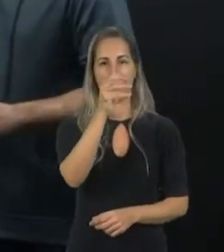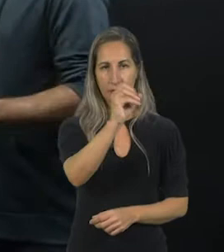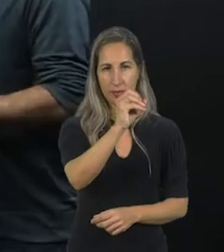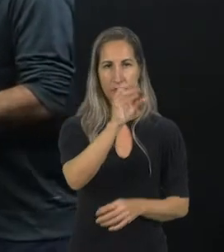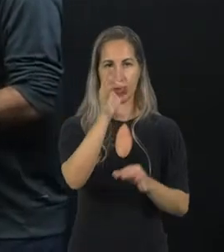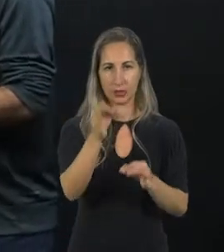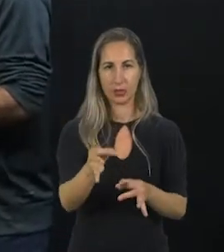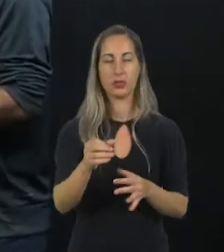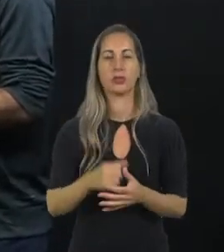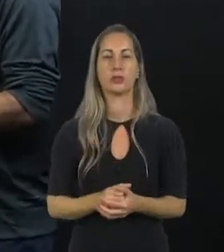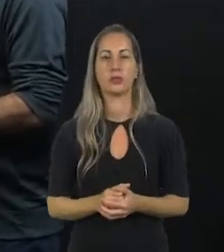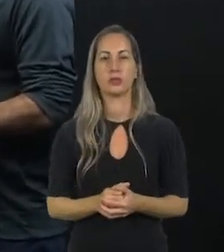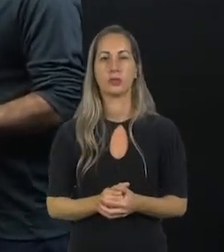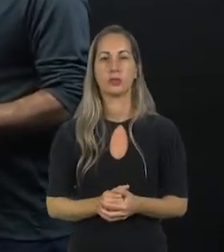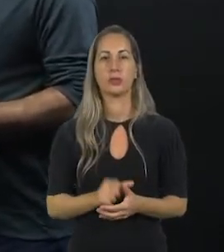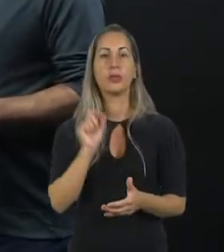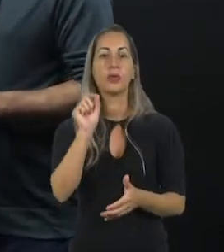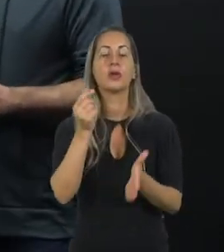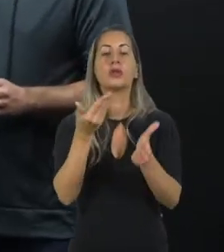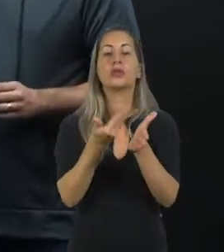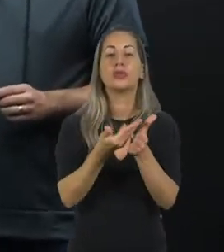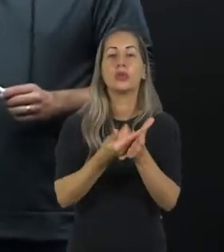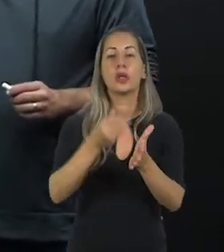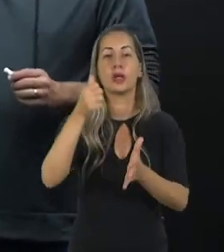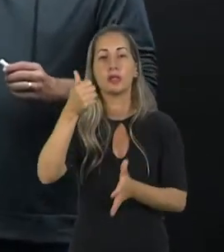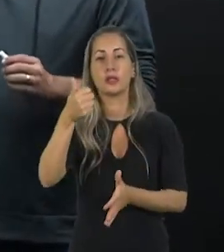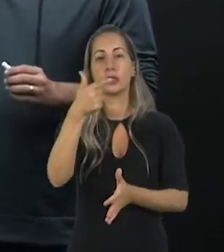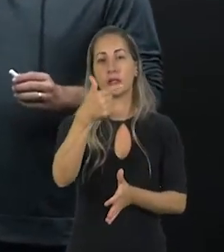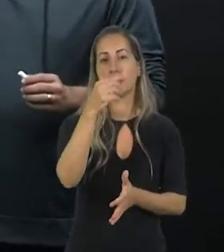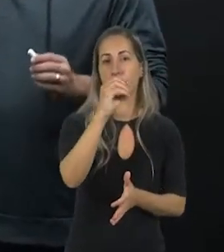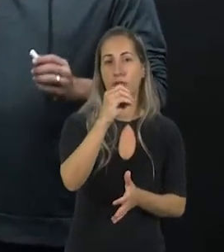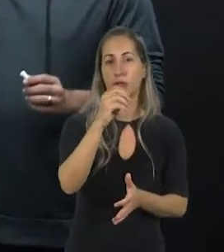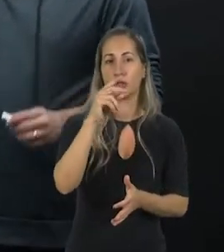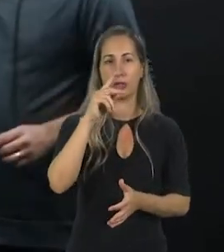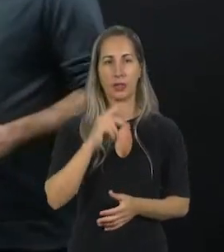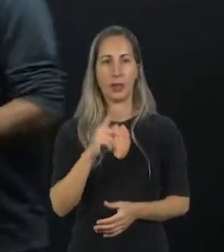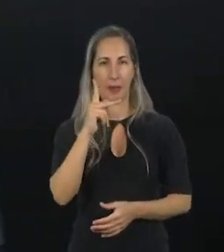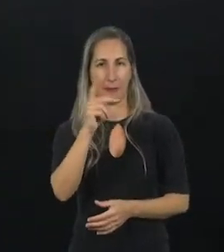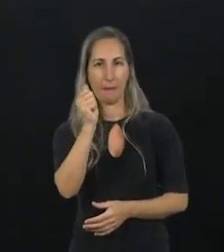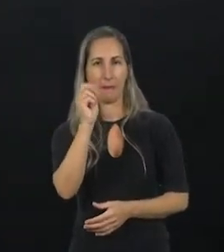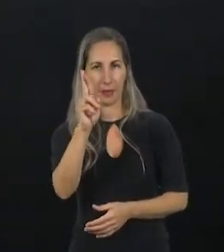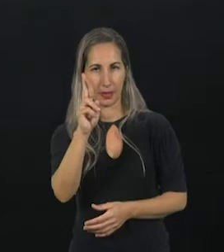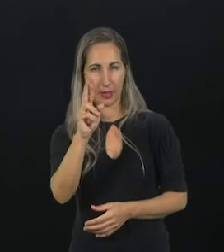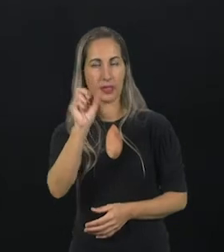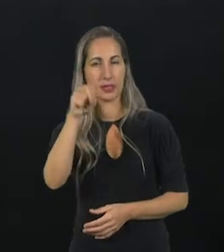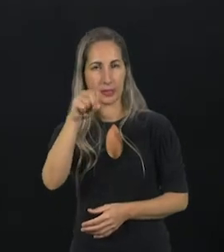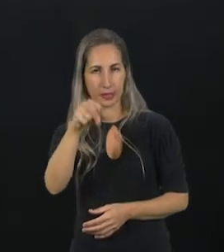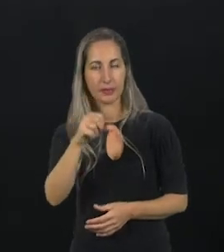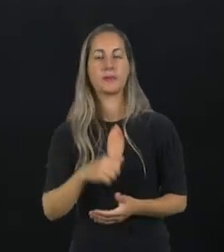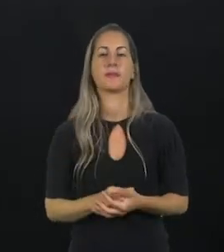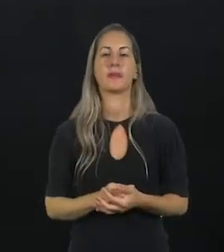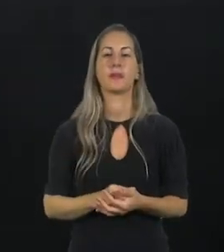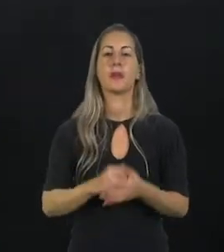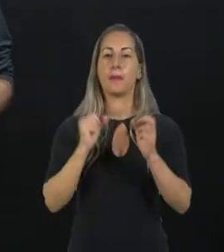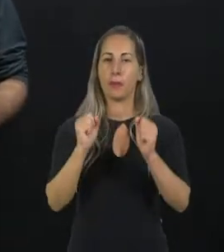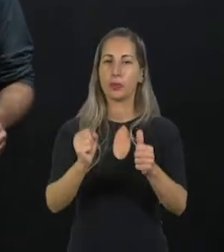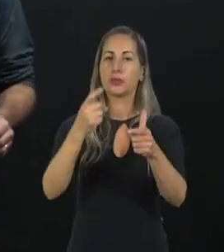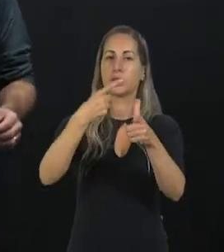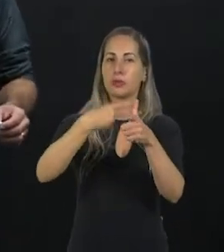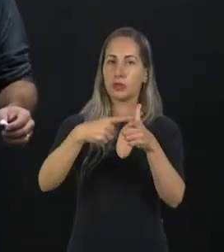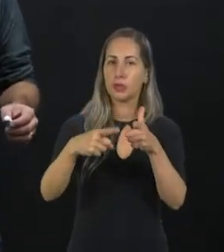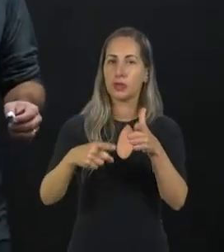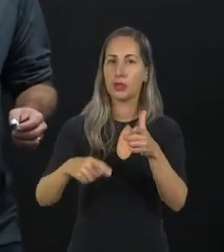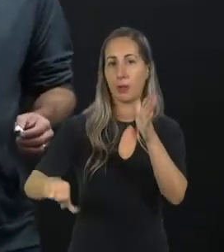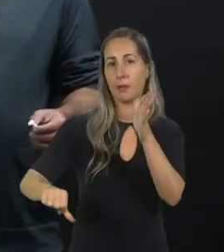tá? Eu tenho que analisar o seguinte. 120 é par? É. Sendo par, eu posso dividi-lo